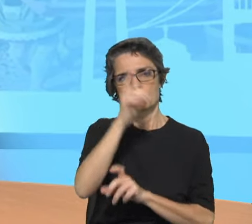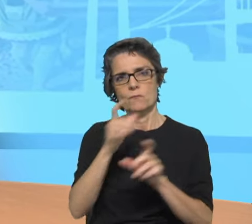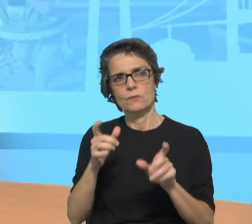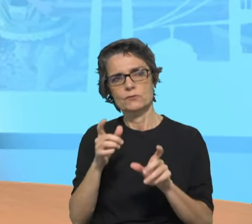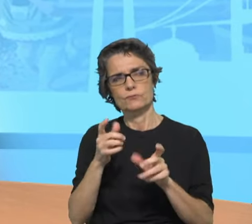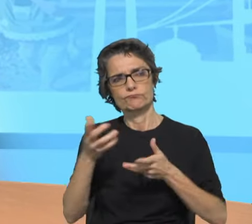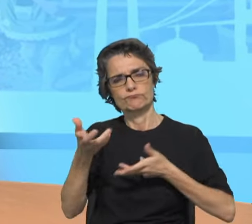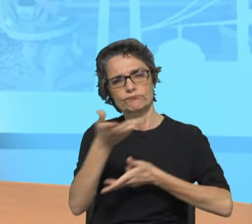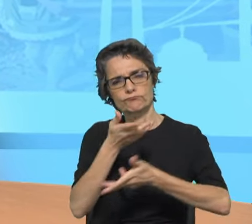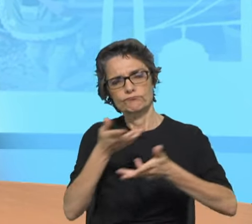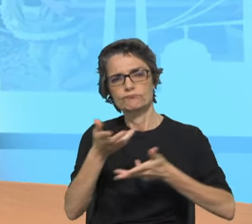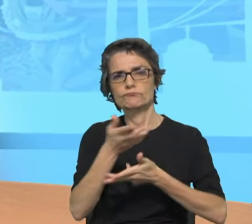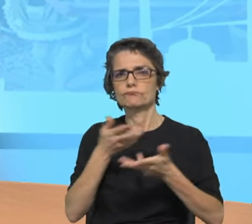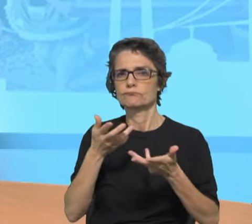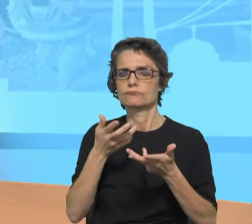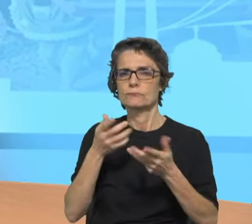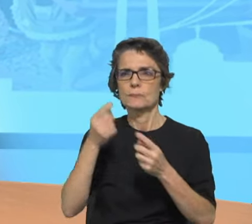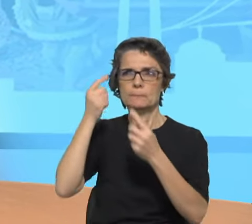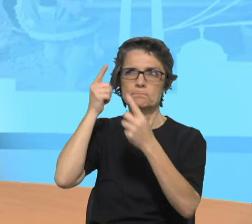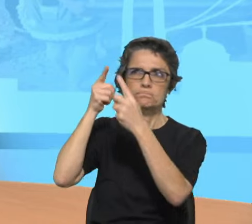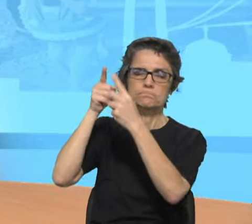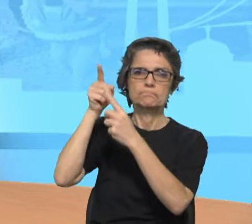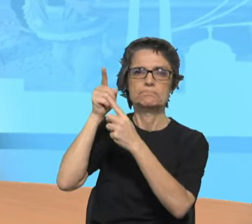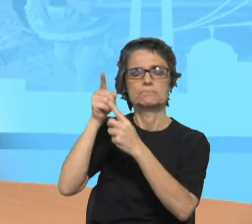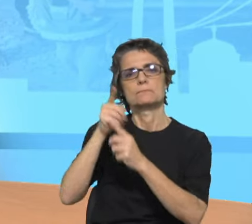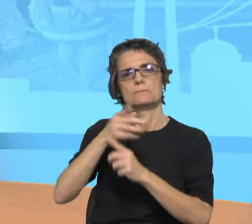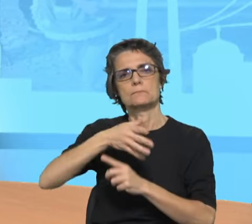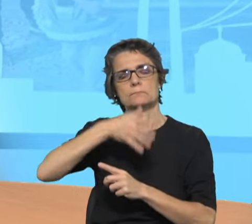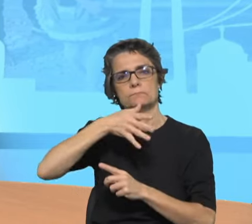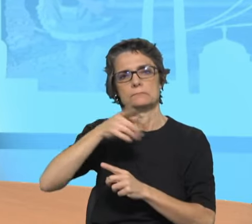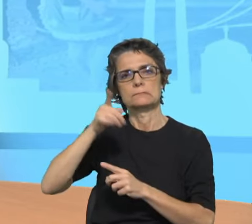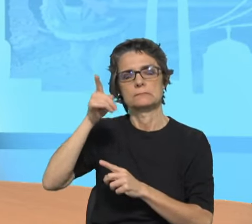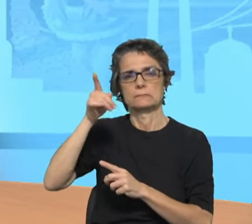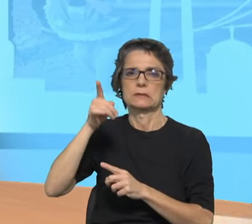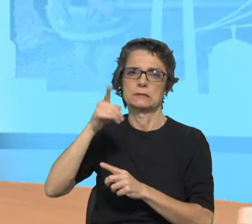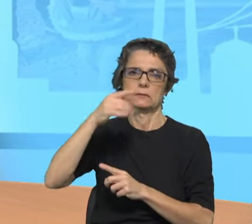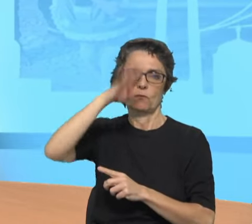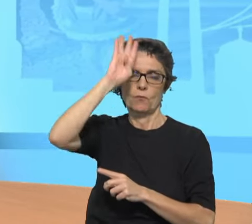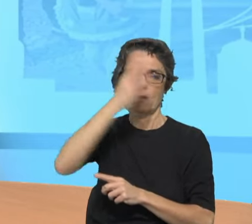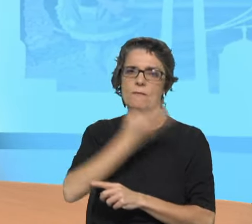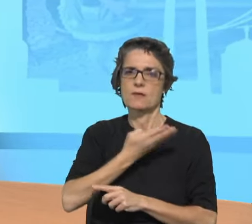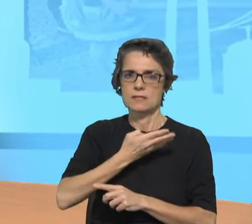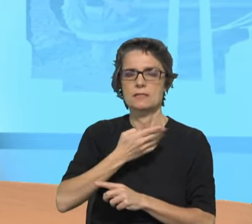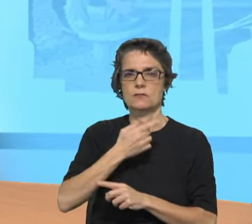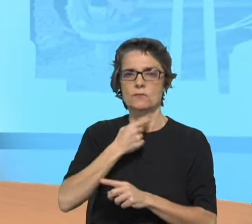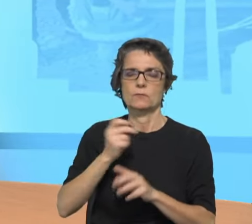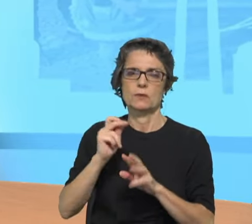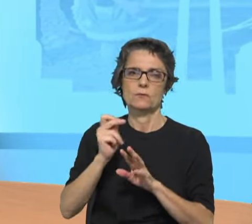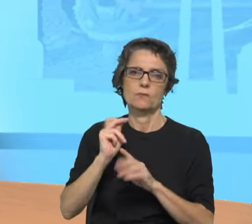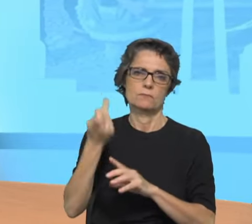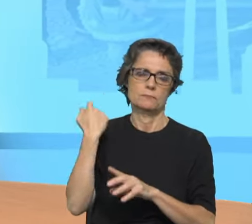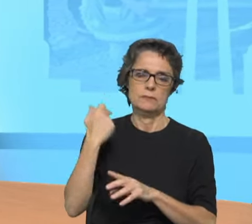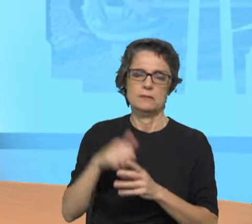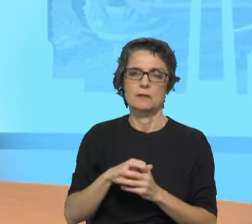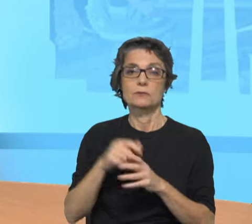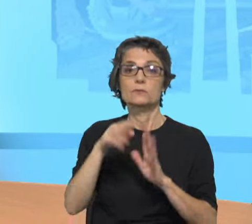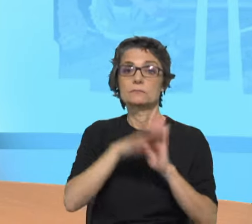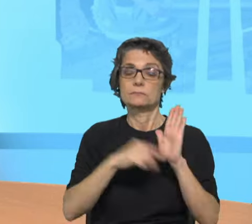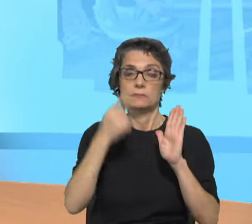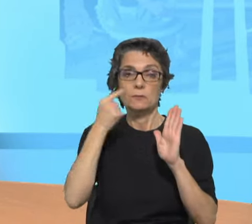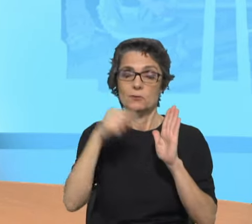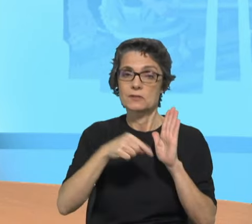palavras que o Papa Francisco deixou em Portugal em agosto último. Vamos neste programa conhecer aquilo que vai ser apresentado